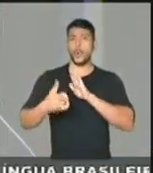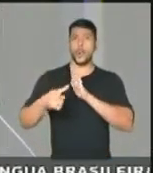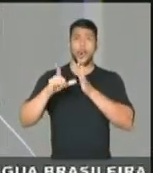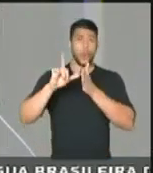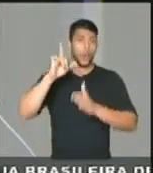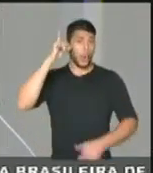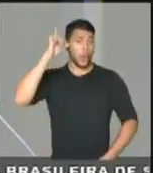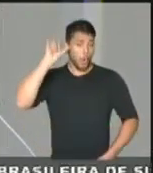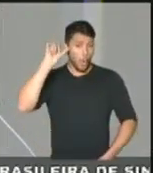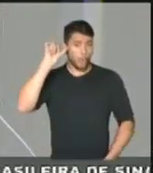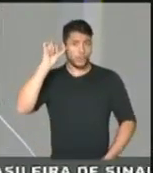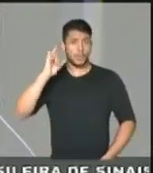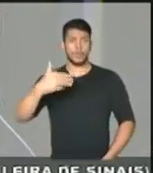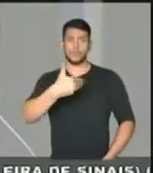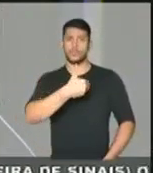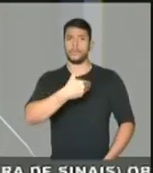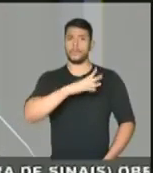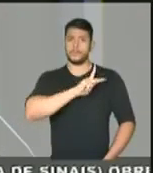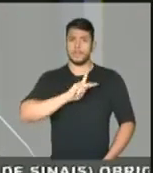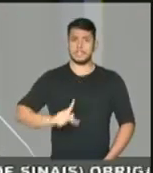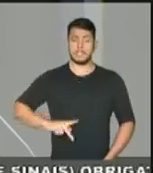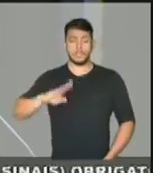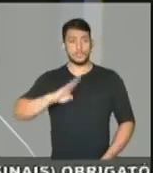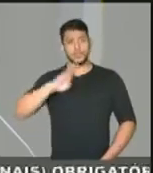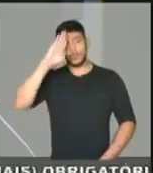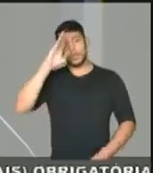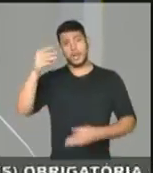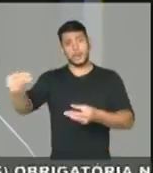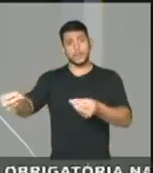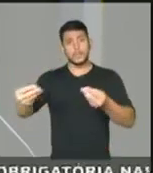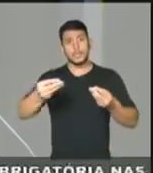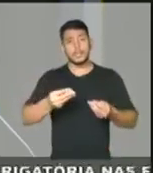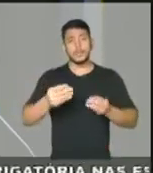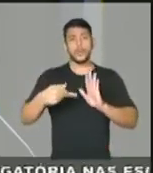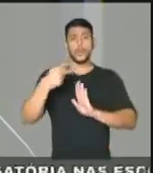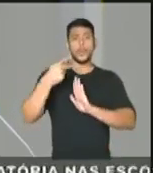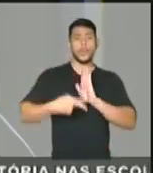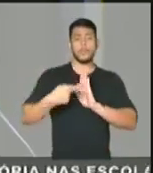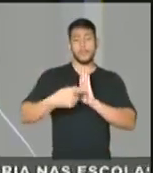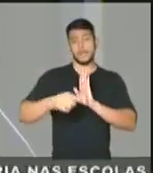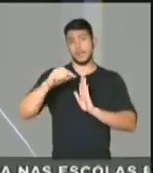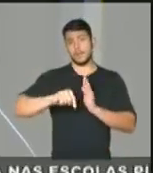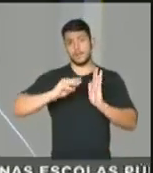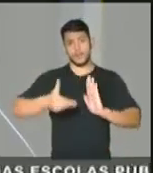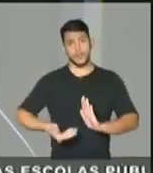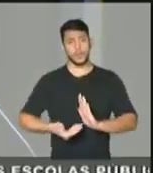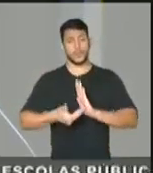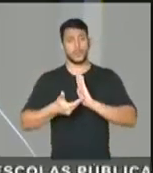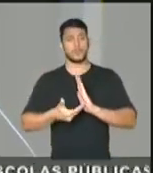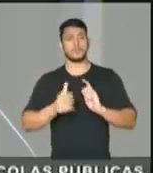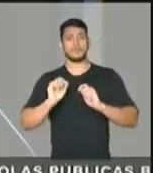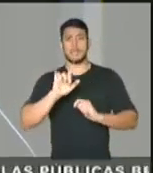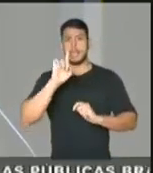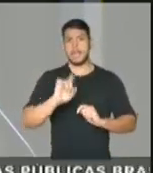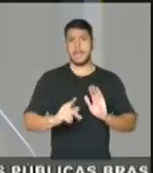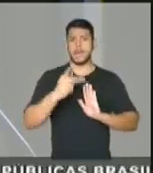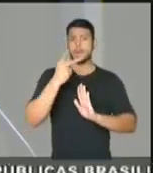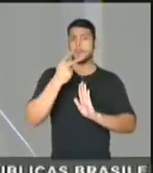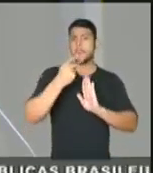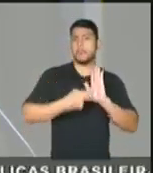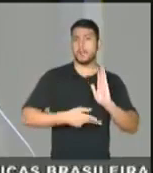ontem. Um plano erradamente chamado de